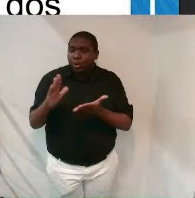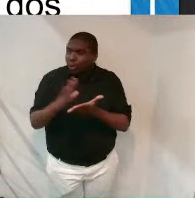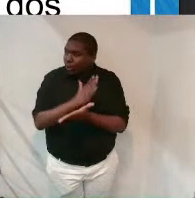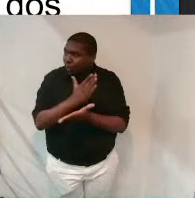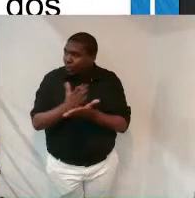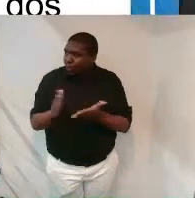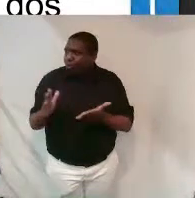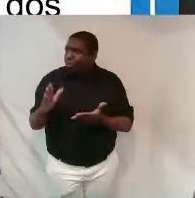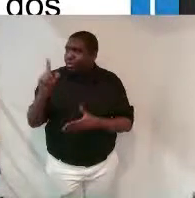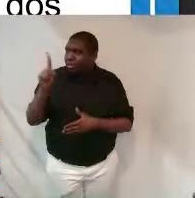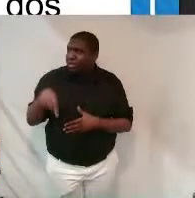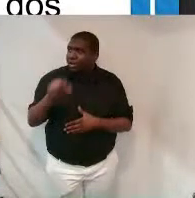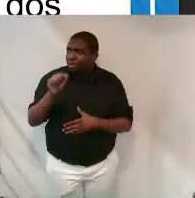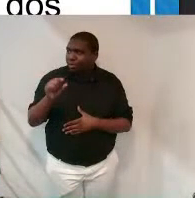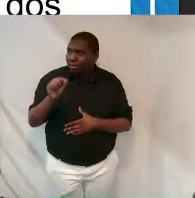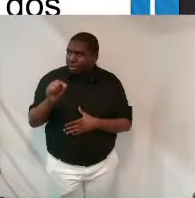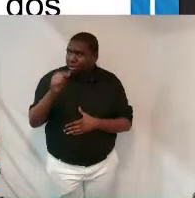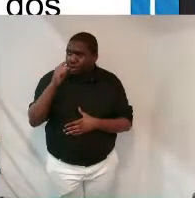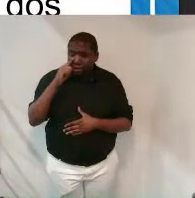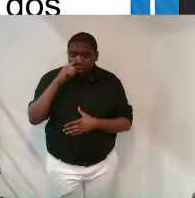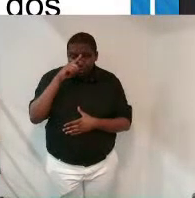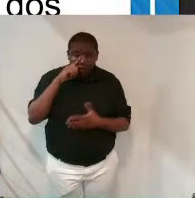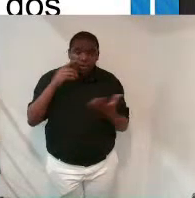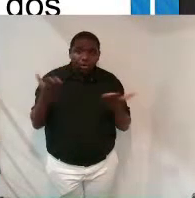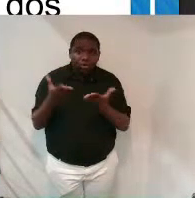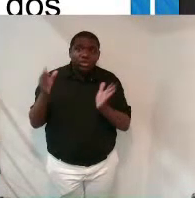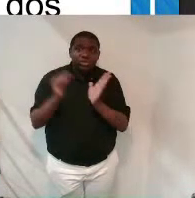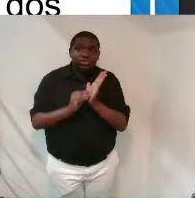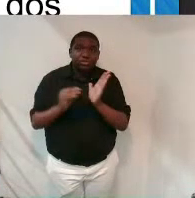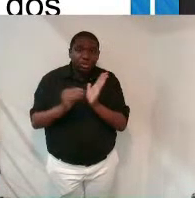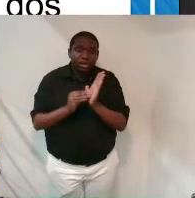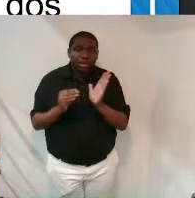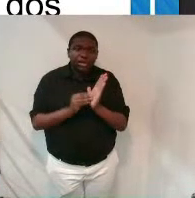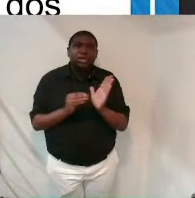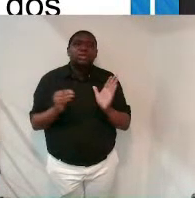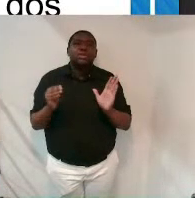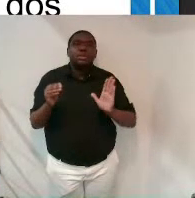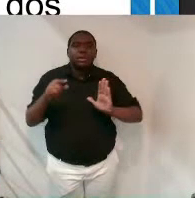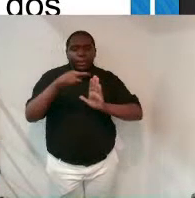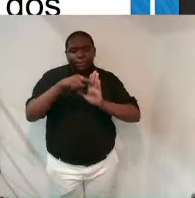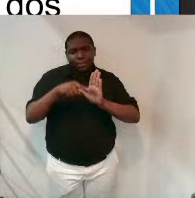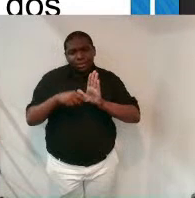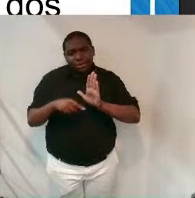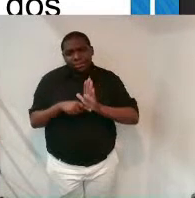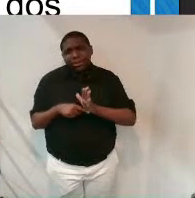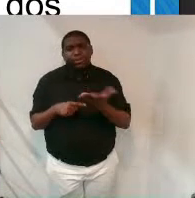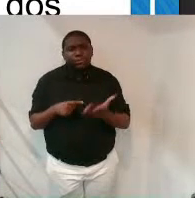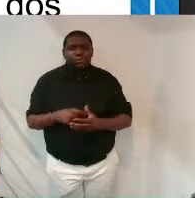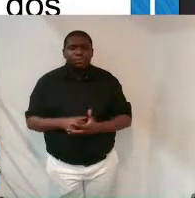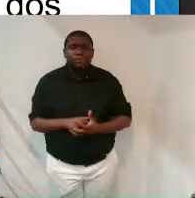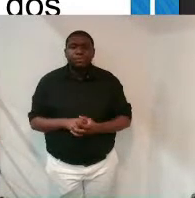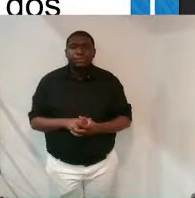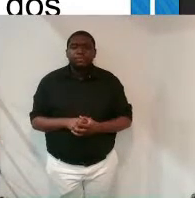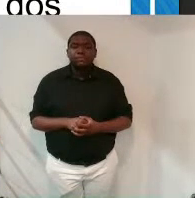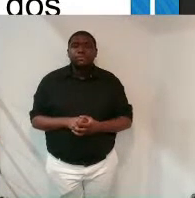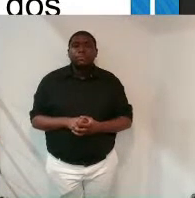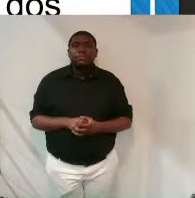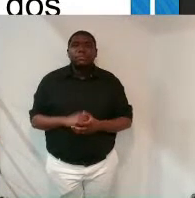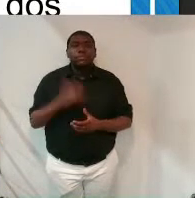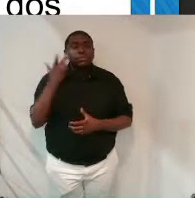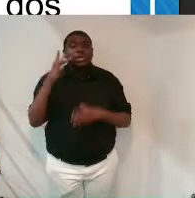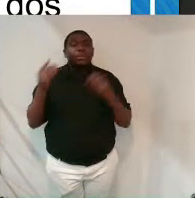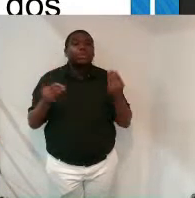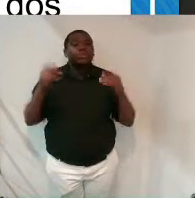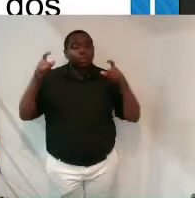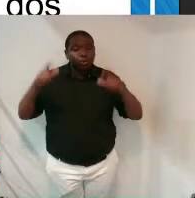que são justamente essa falta de planejamento hoje adequada por grande parte dos municípios, que sequer dão conta, muitas vezes, da sua realidade